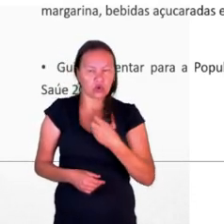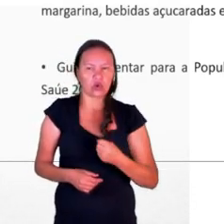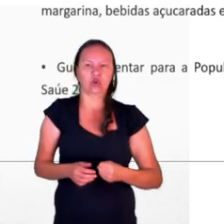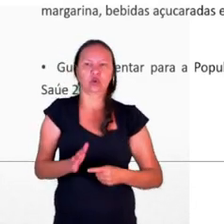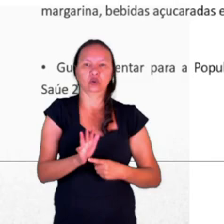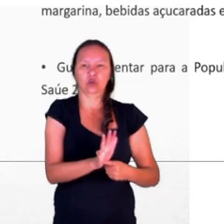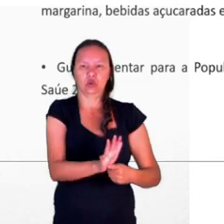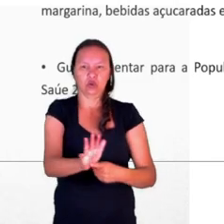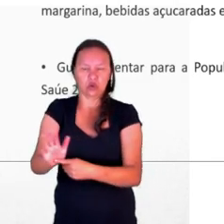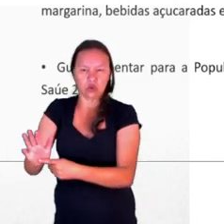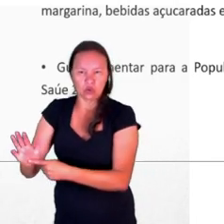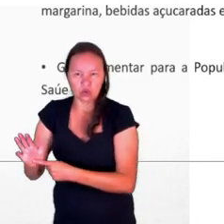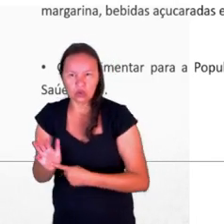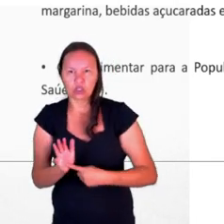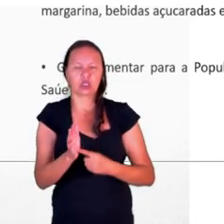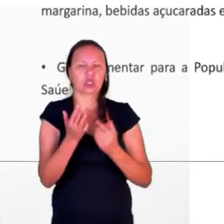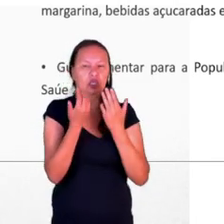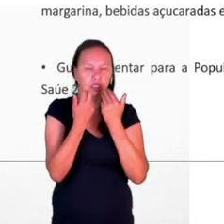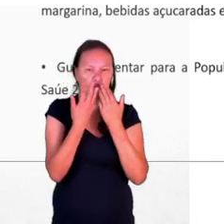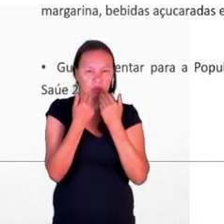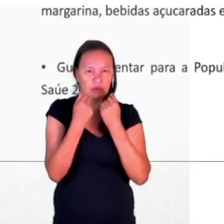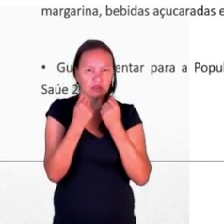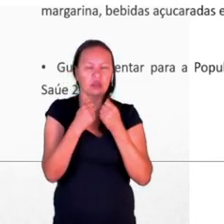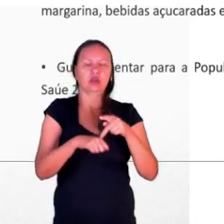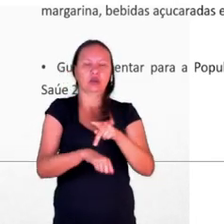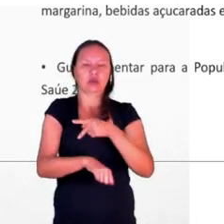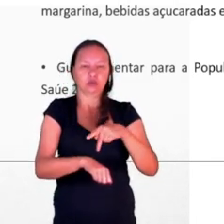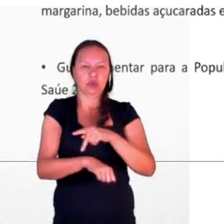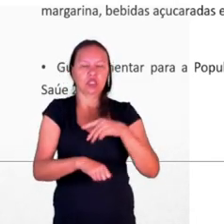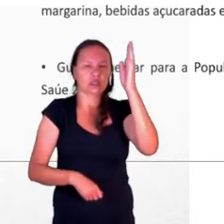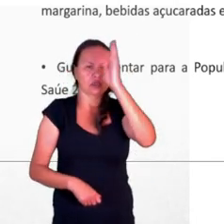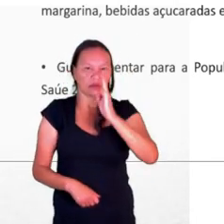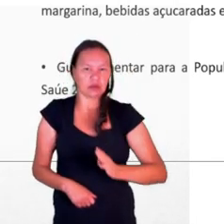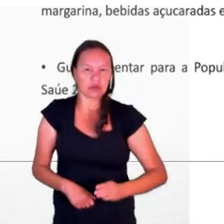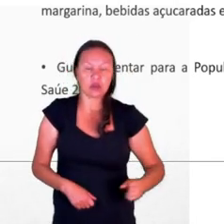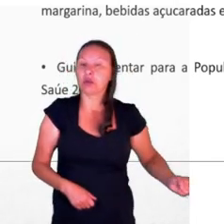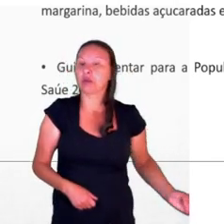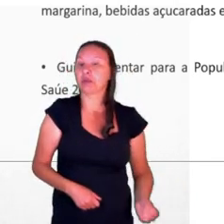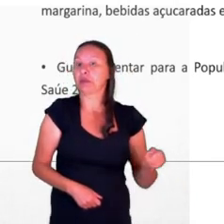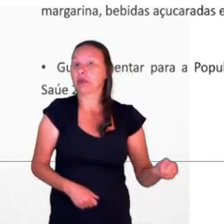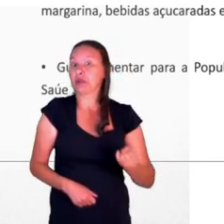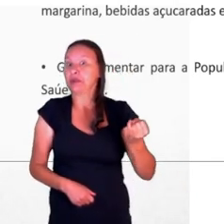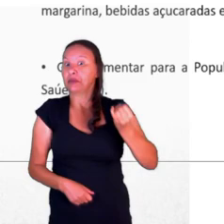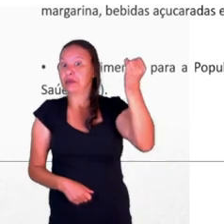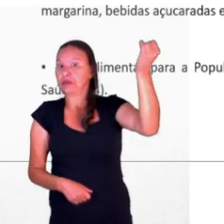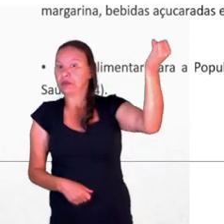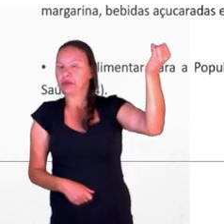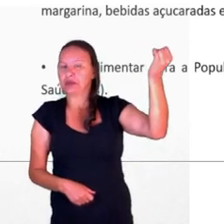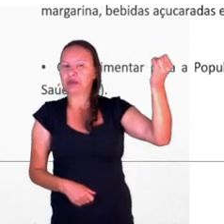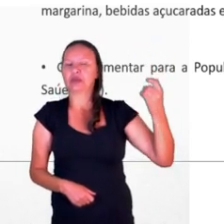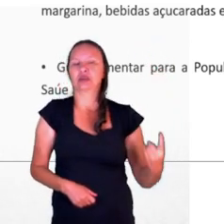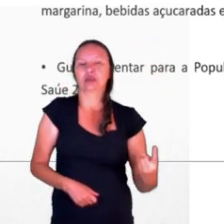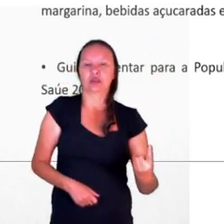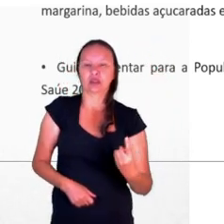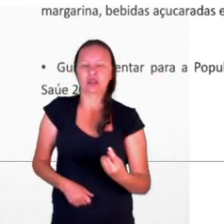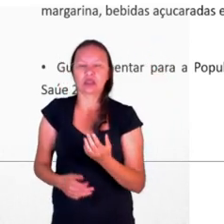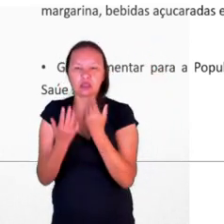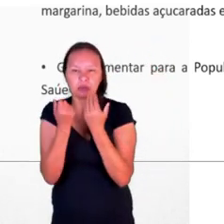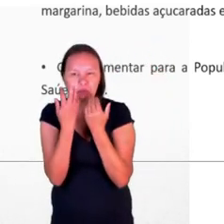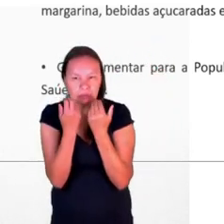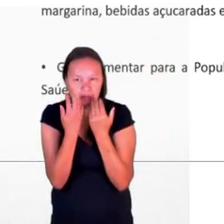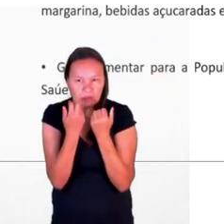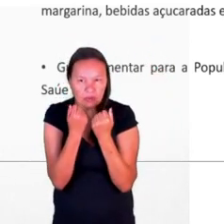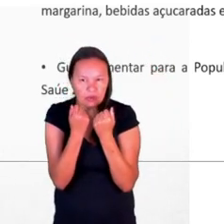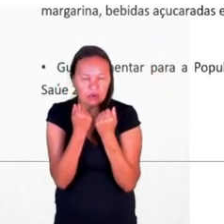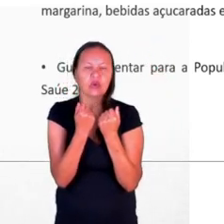paraa população brasileira é um dos documentos mais importantes relativamente à classificação dos alimentos alimentos